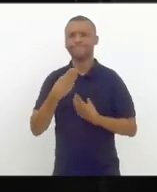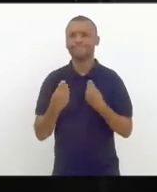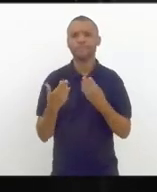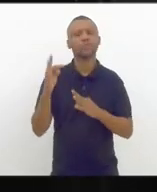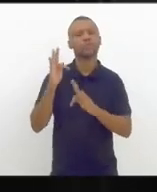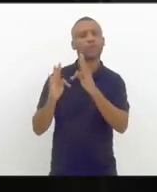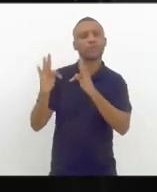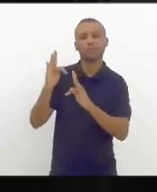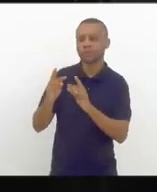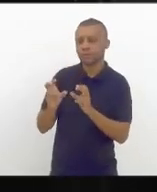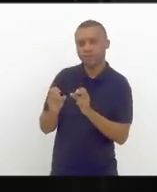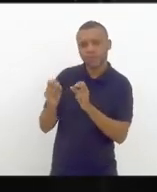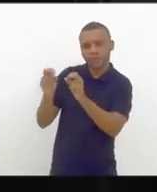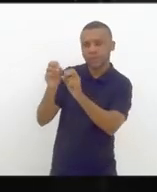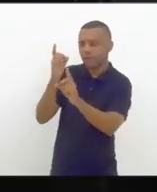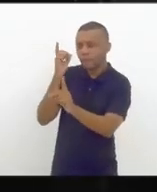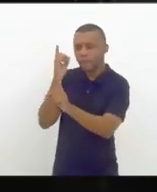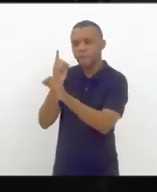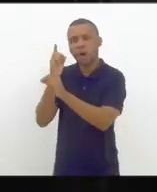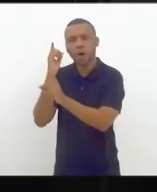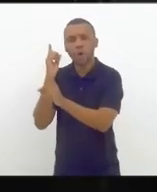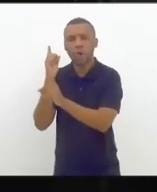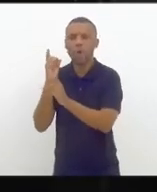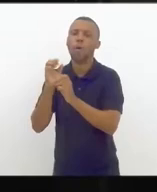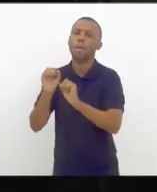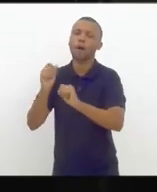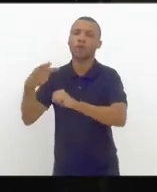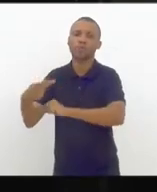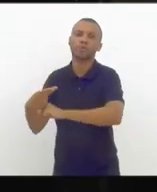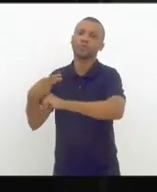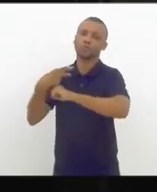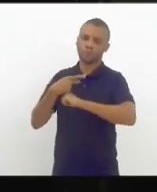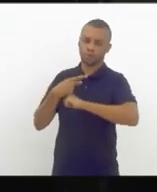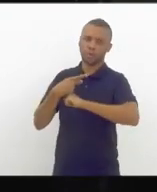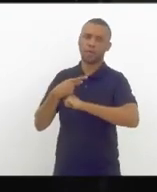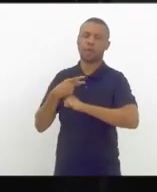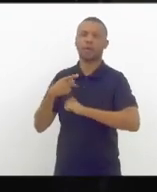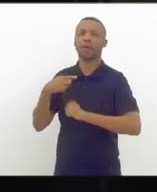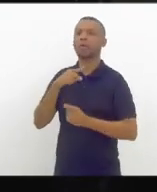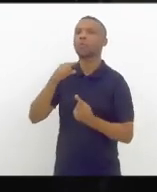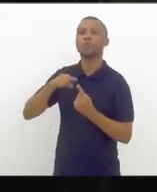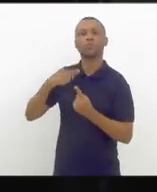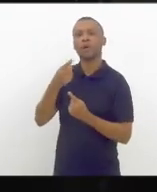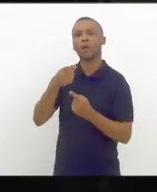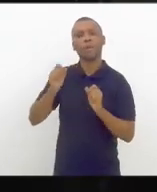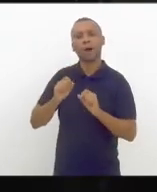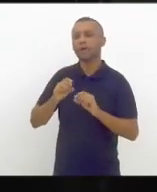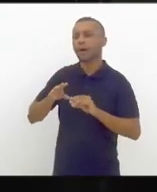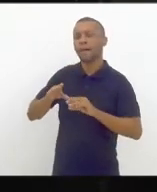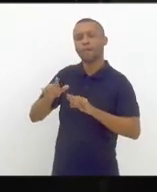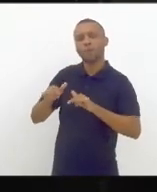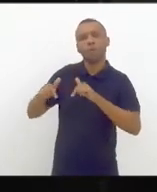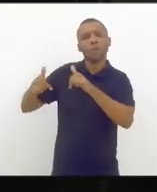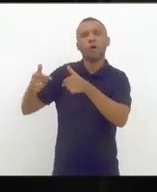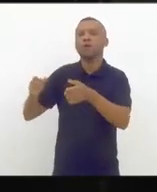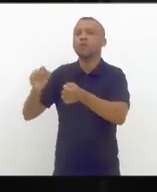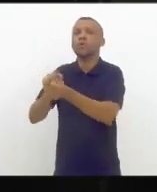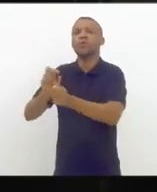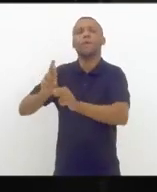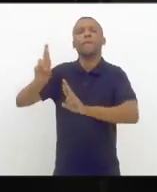desse câncer que foi diagnosticado nos procure para que a gente possa intervir juntas autoridades